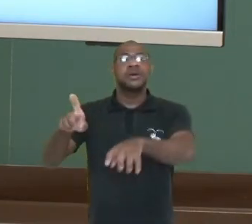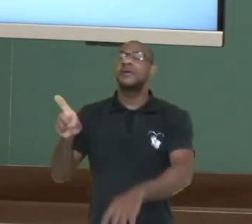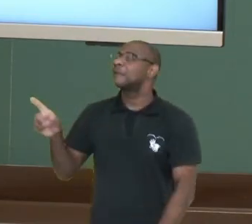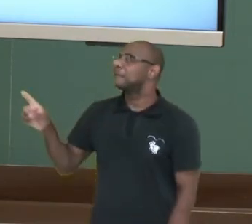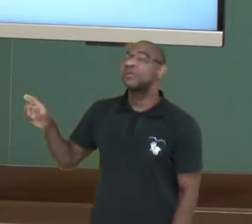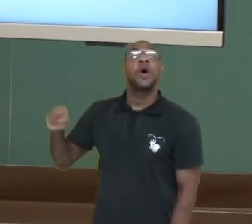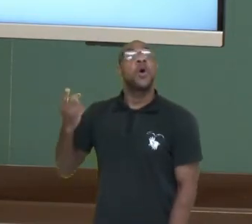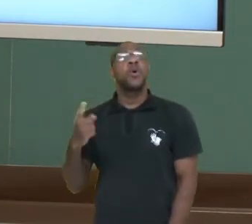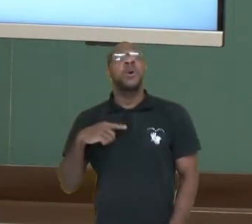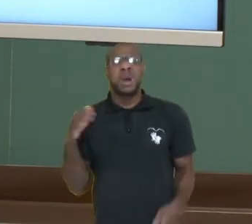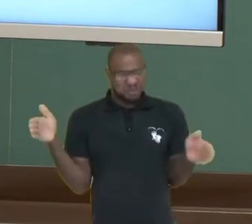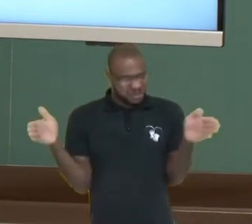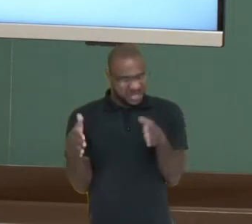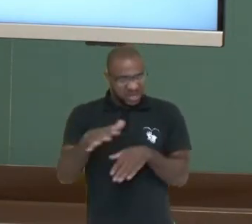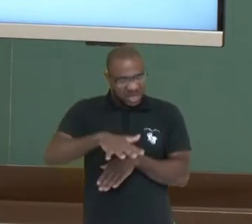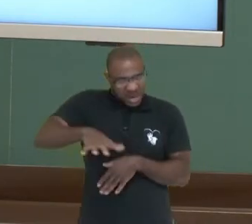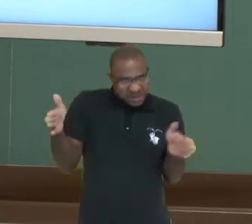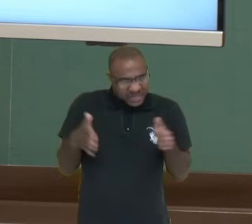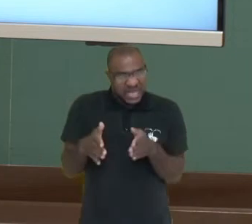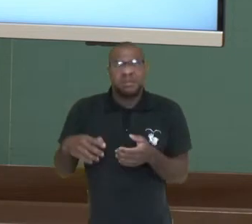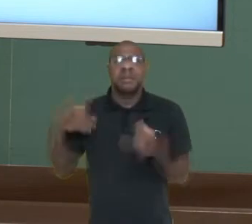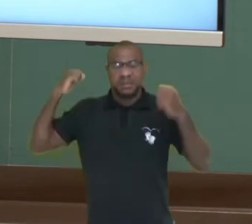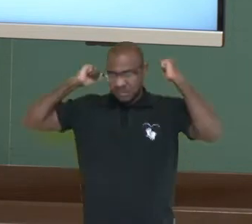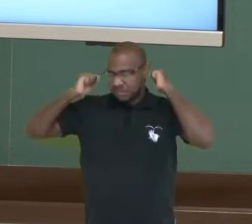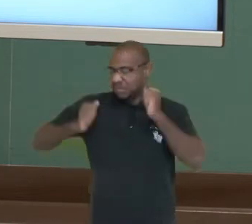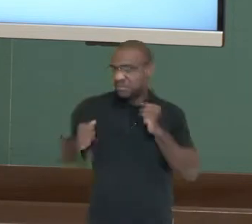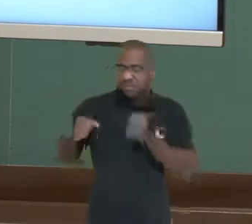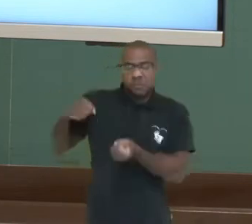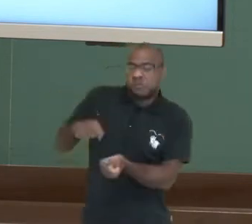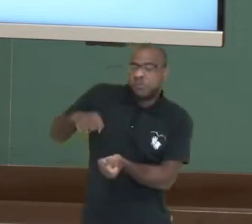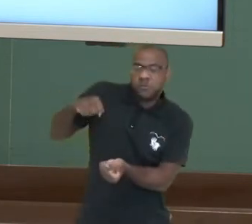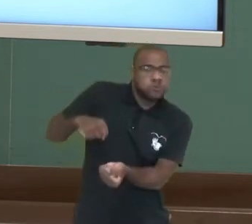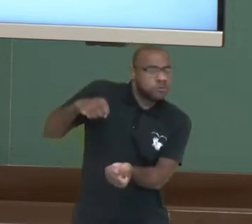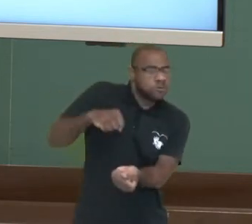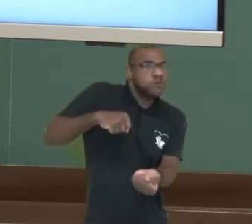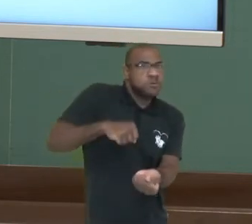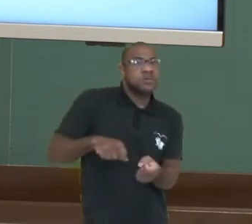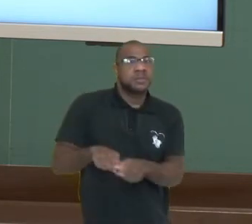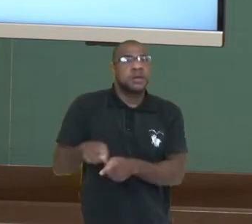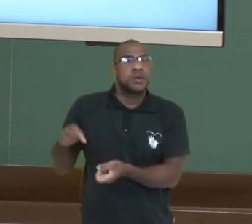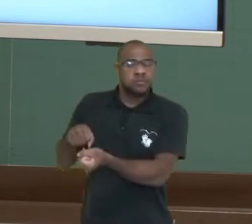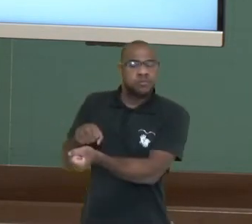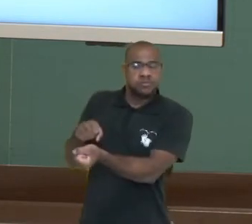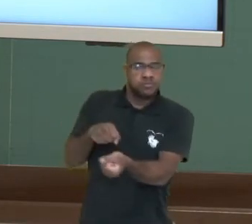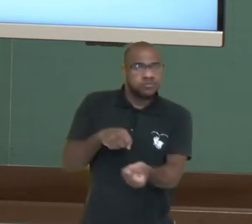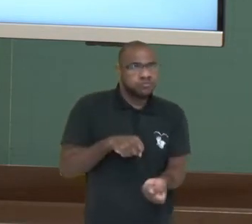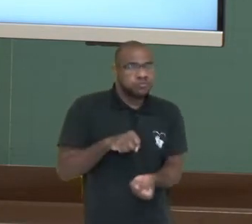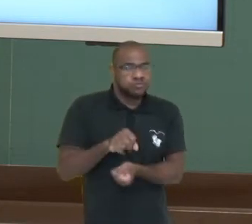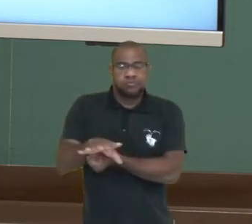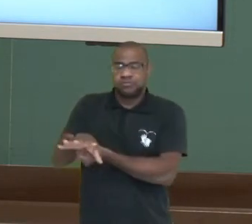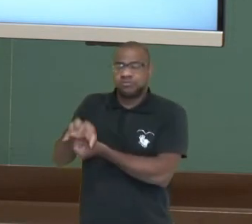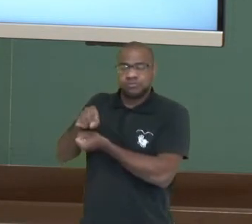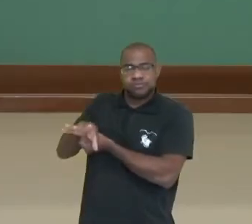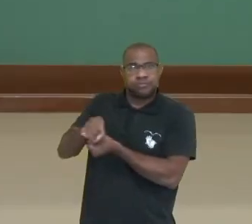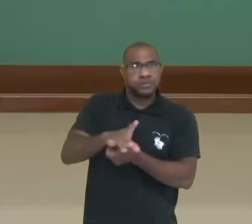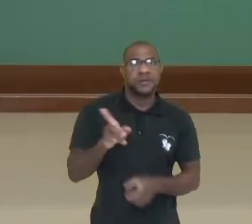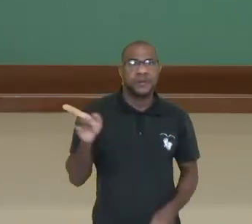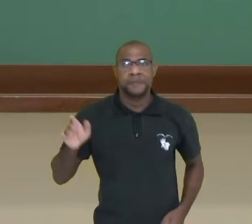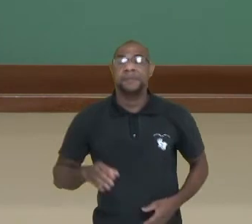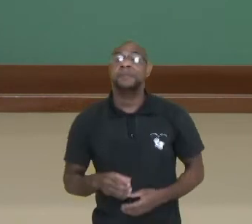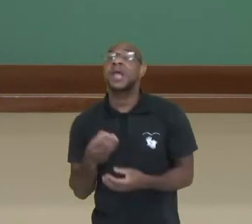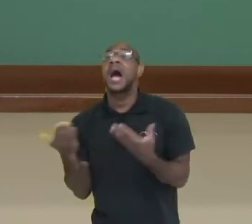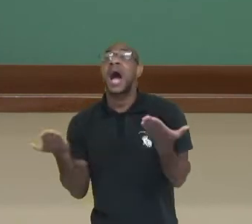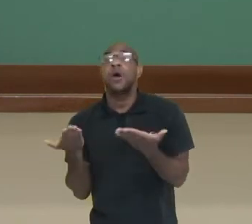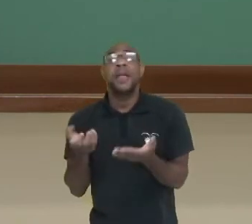a utilização de aeronaves. Ok? Então, tudo isso é como que esses agrotóxicos são utilizados. Vamos para mais